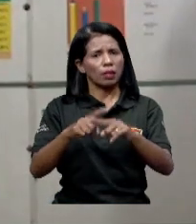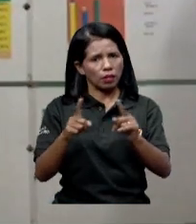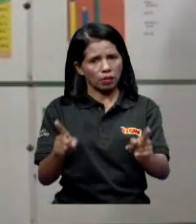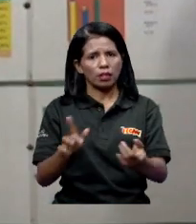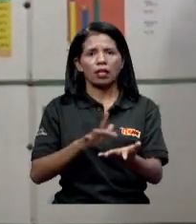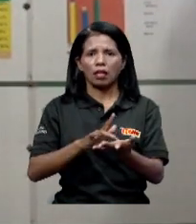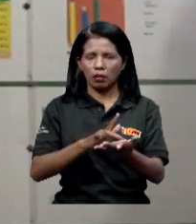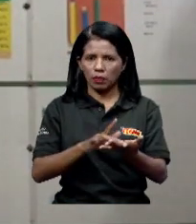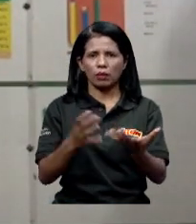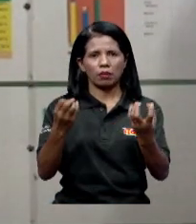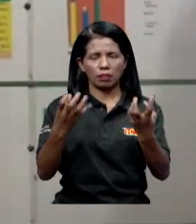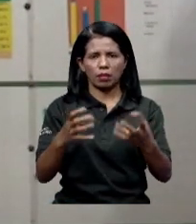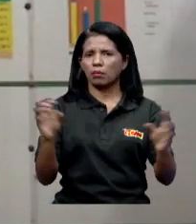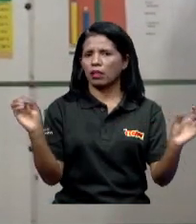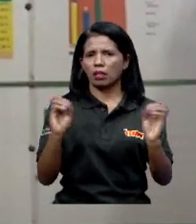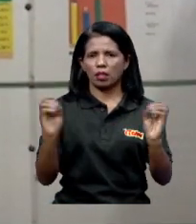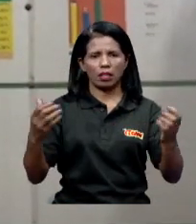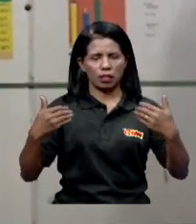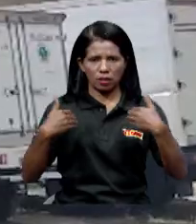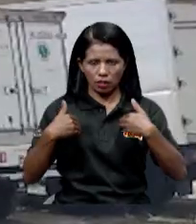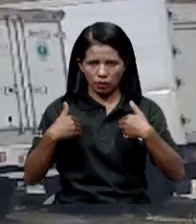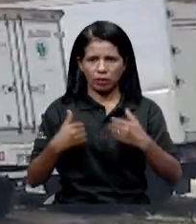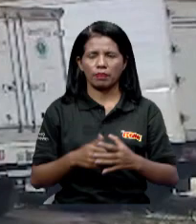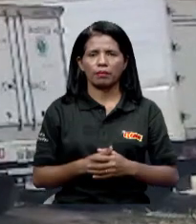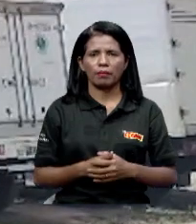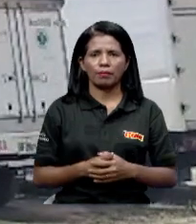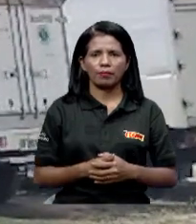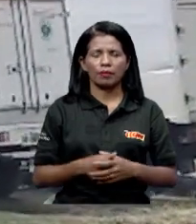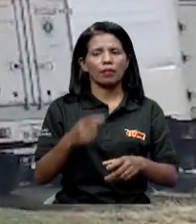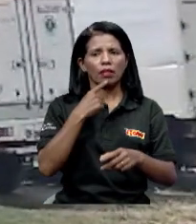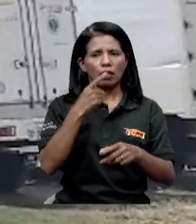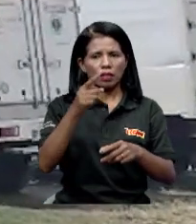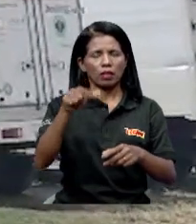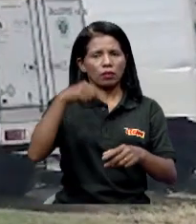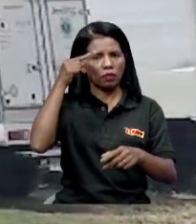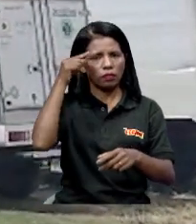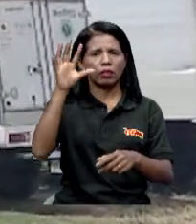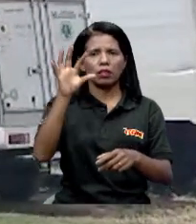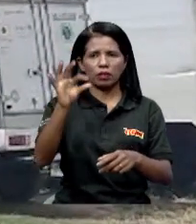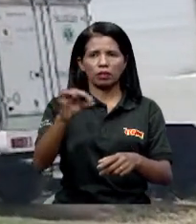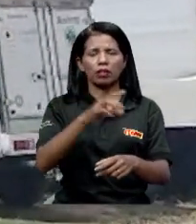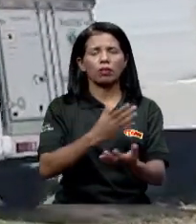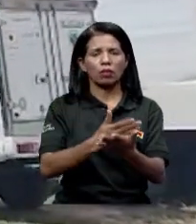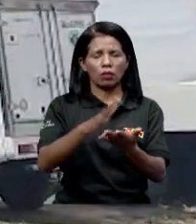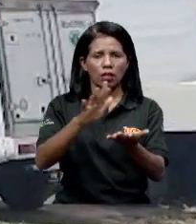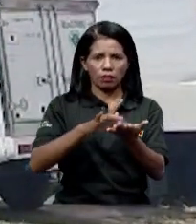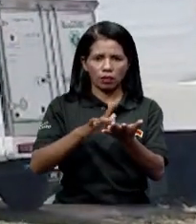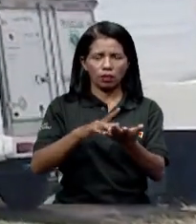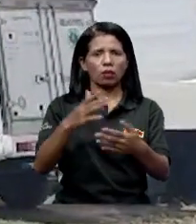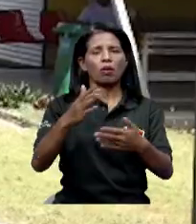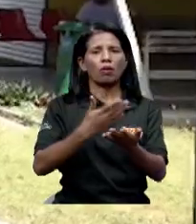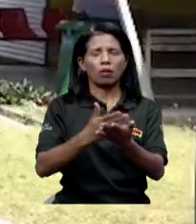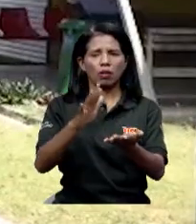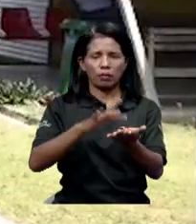maka laiha duranti ne laiha. Claudino rekomenda ba governo da Sia atu kompra ai moruk arik, hola besik ia